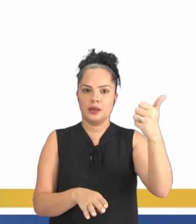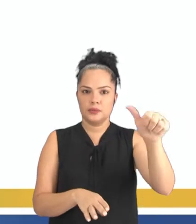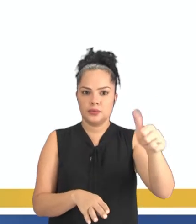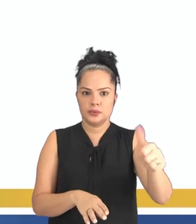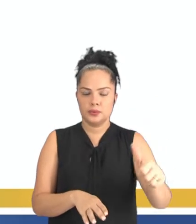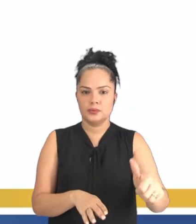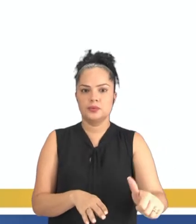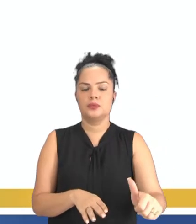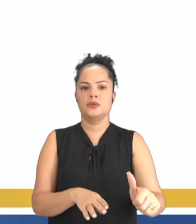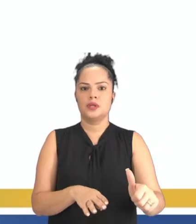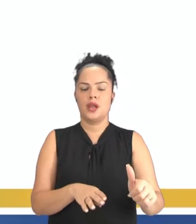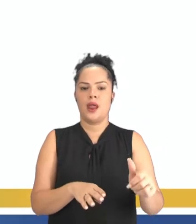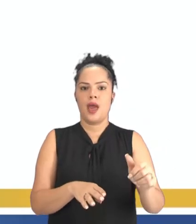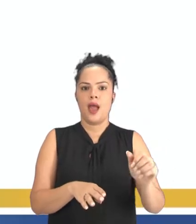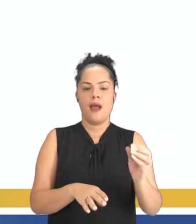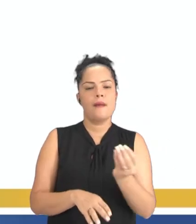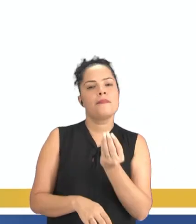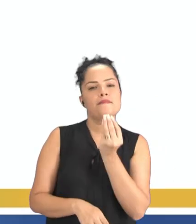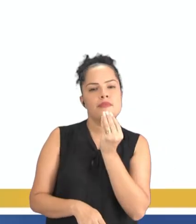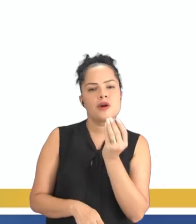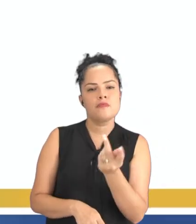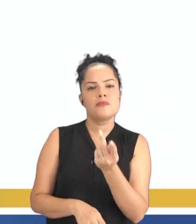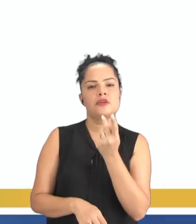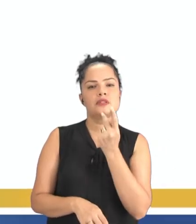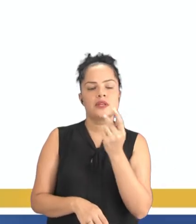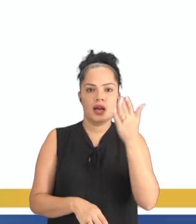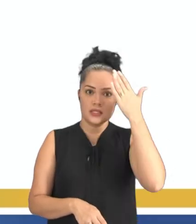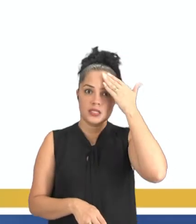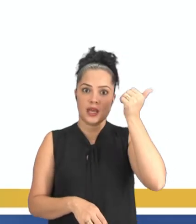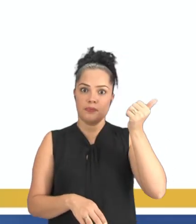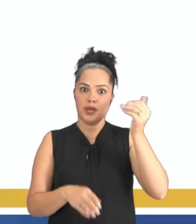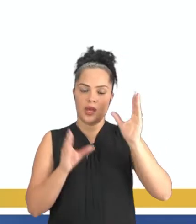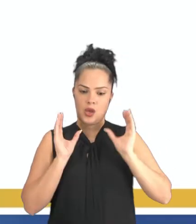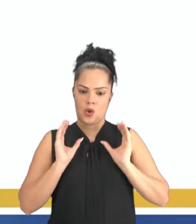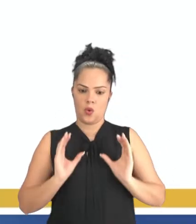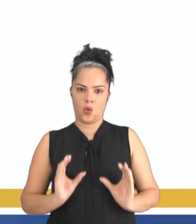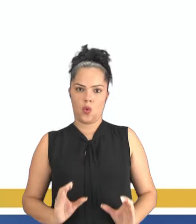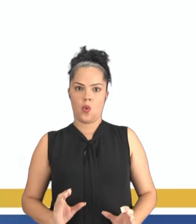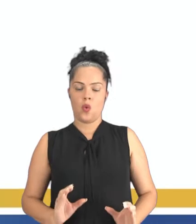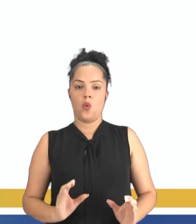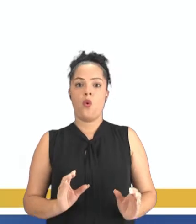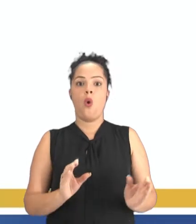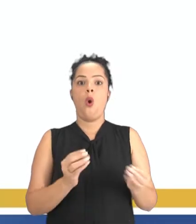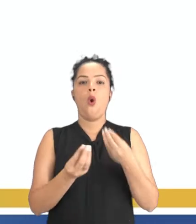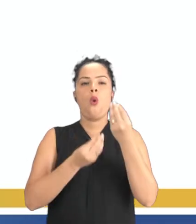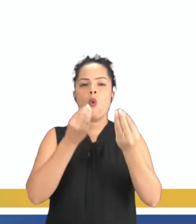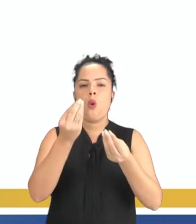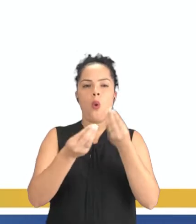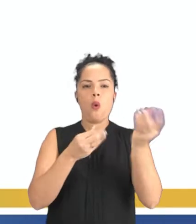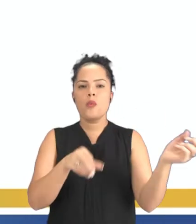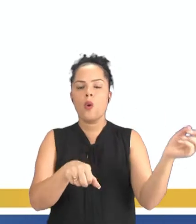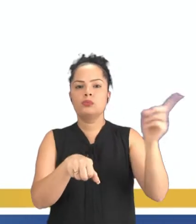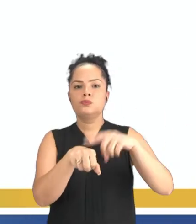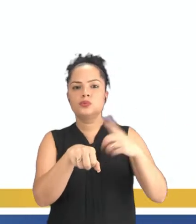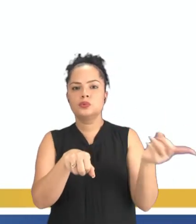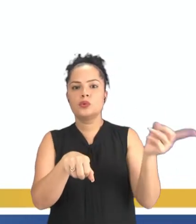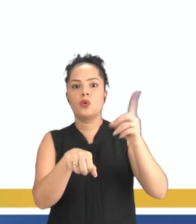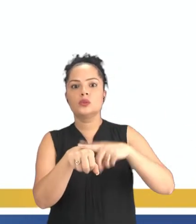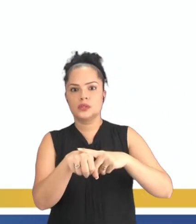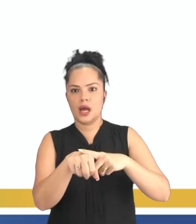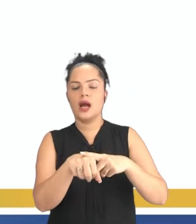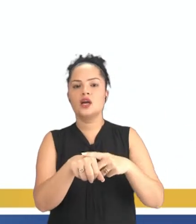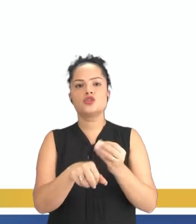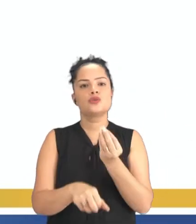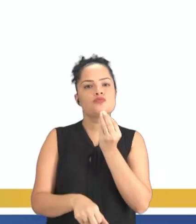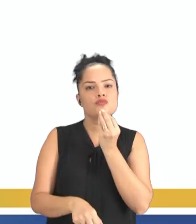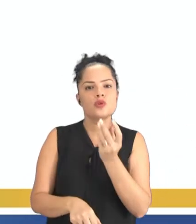probabilidade são utilizadas para prever-se o comportamento da transmissão da doença nas próximas semanas. Ou seja, qual a